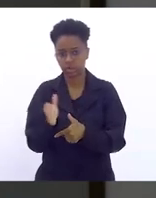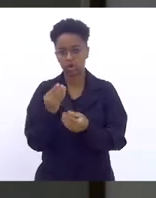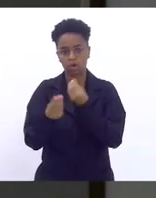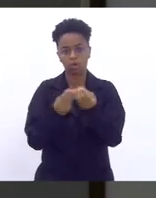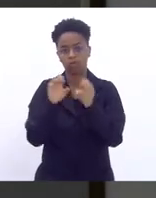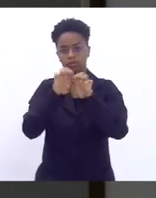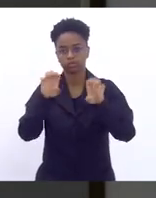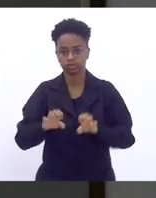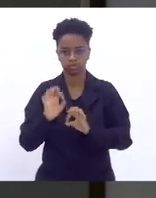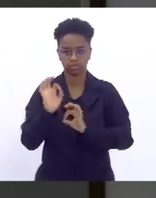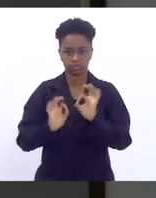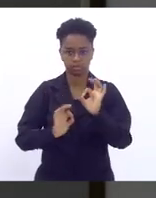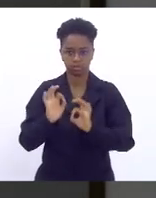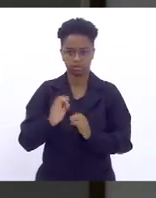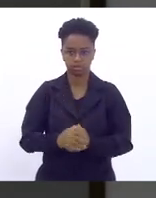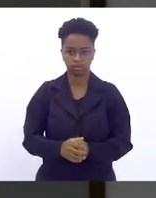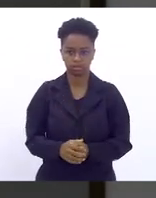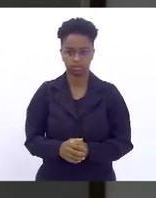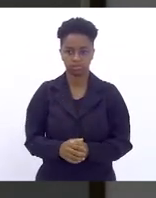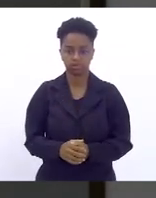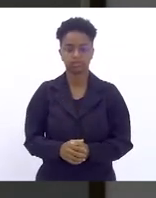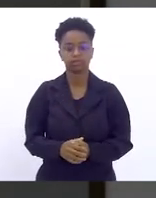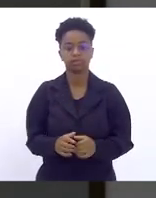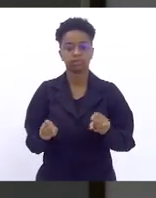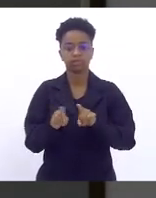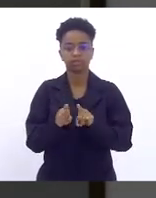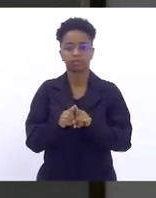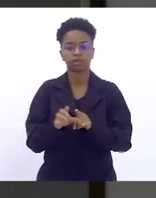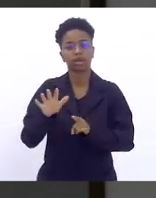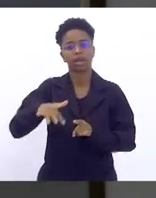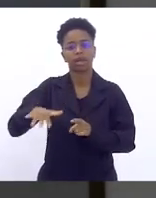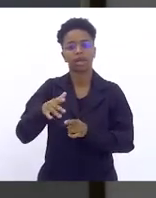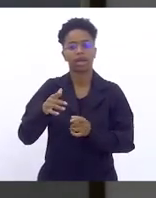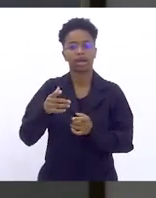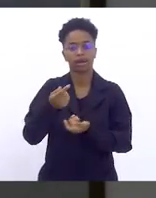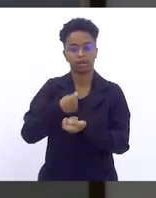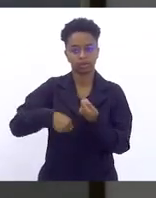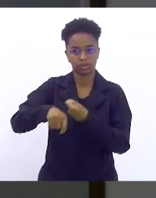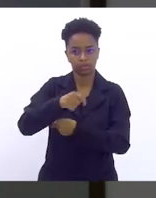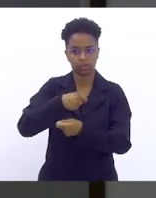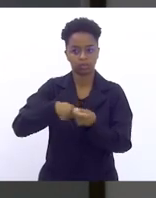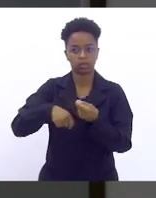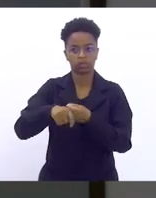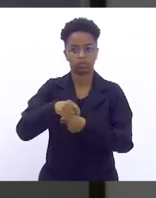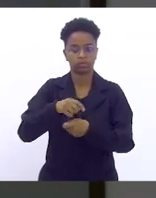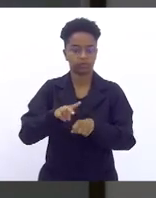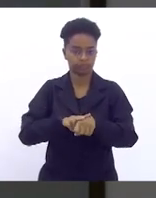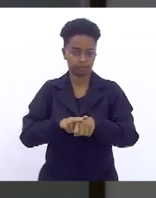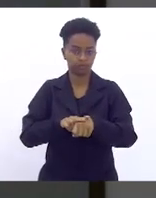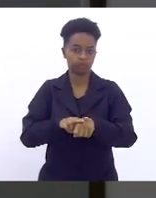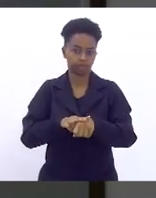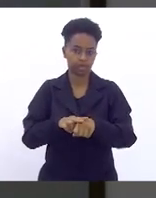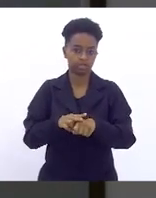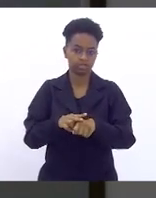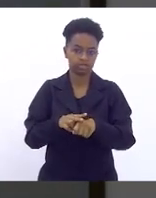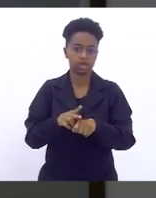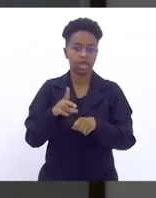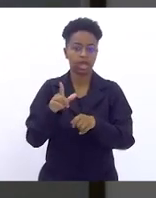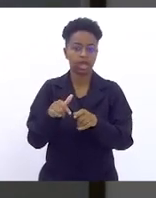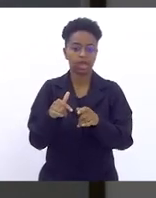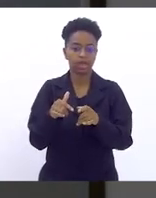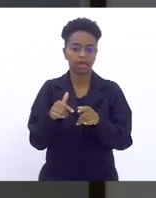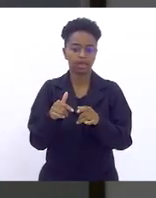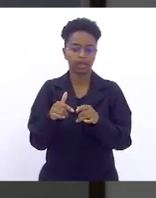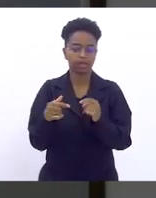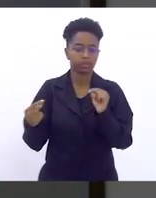produtiva complexo econômico da economia verde então tem a cadeia produtiva aí né